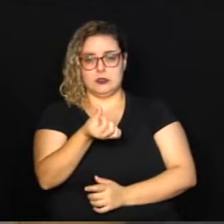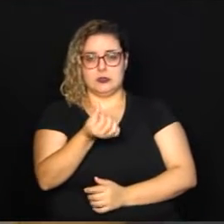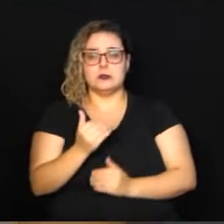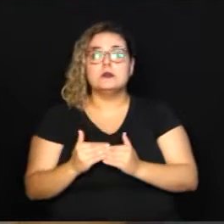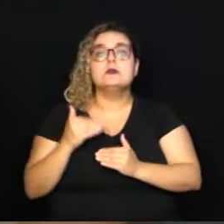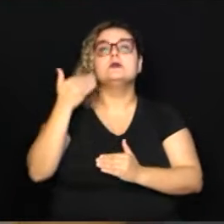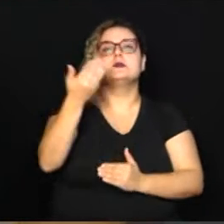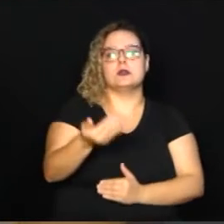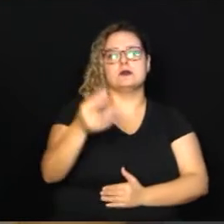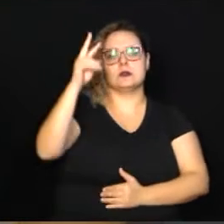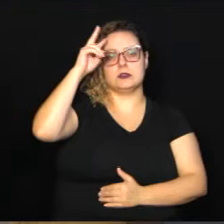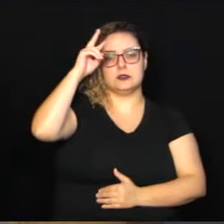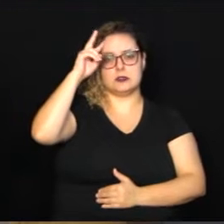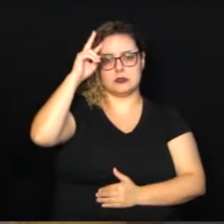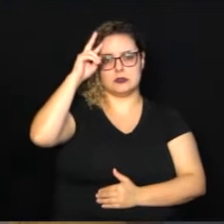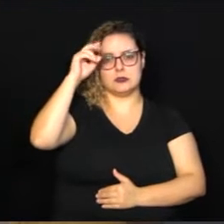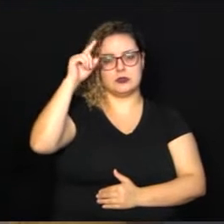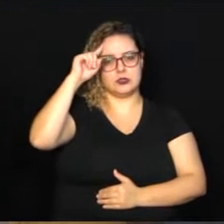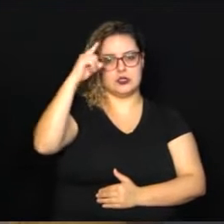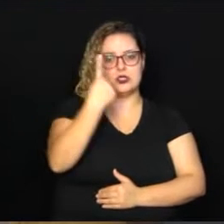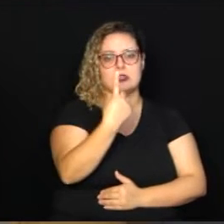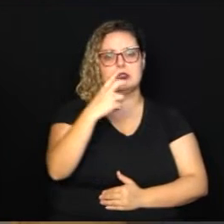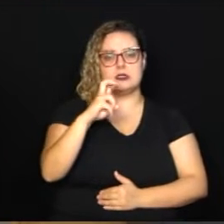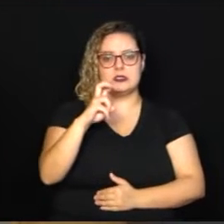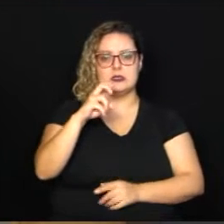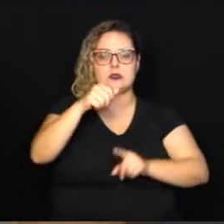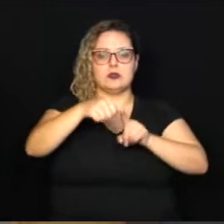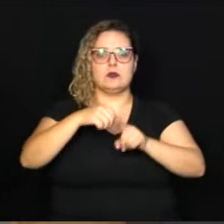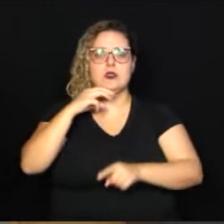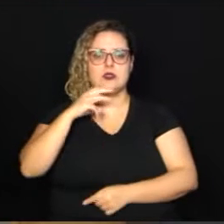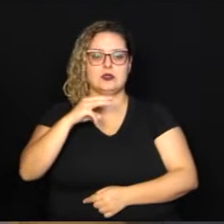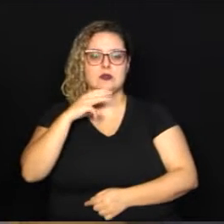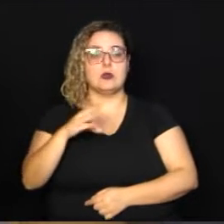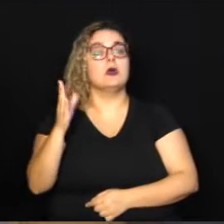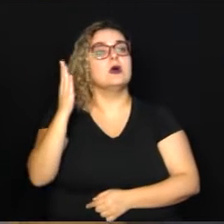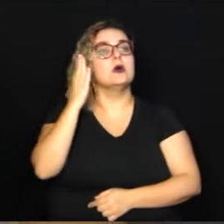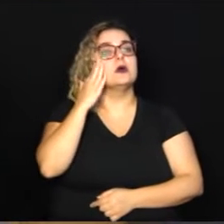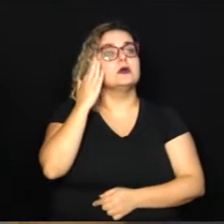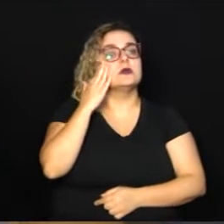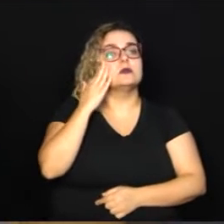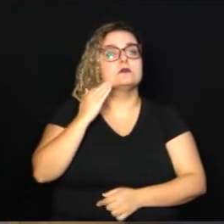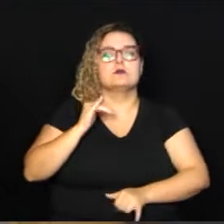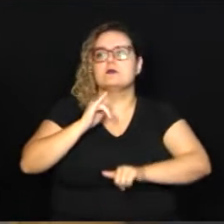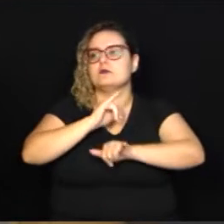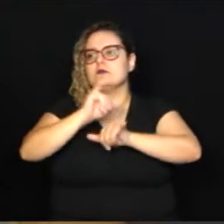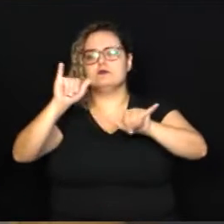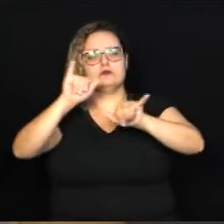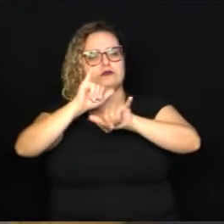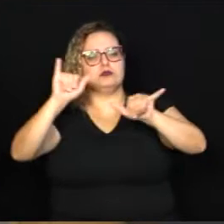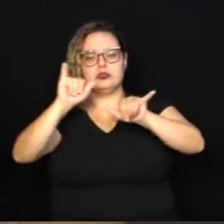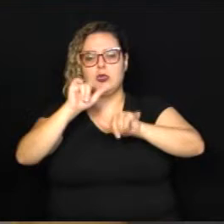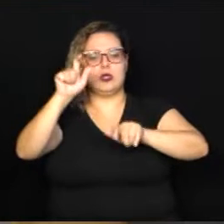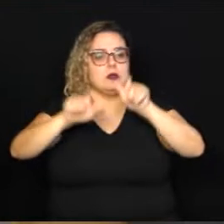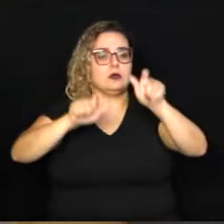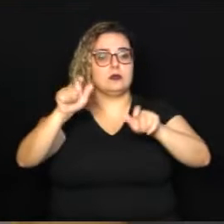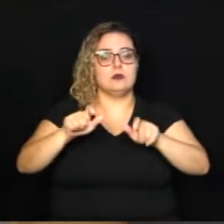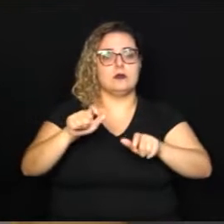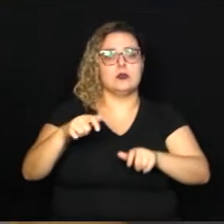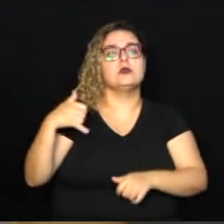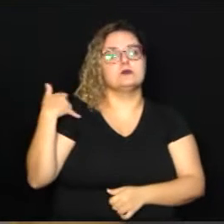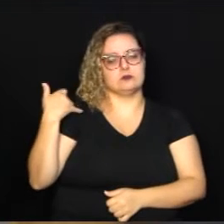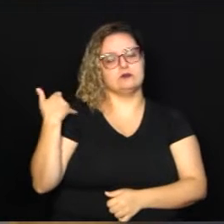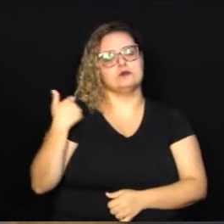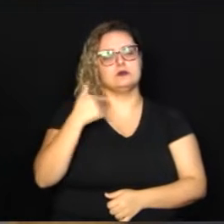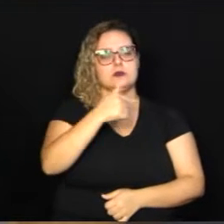próxima segunda-feira, dia 15 de março. Eu sei que essa é uma grande notícia para as pessoas que têm essa faixa etária